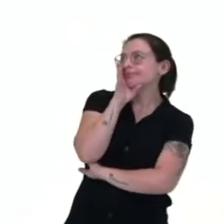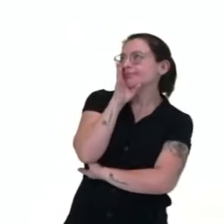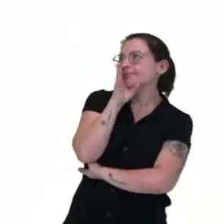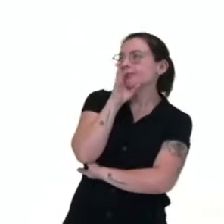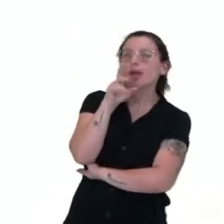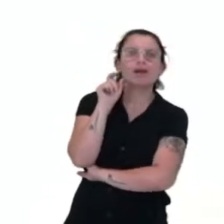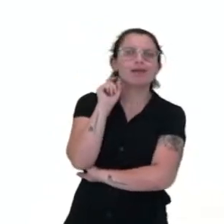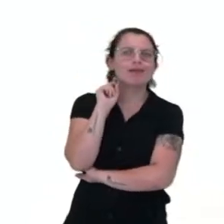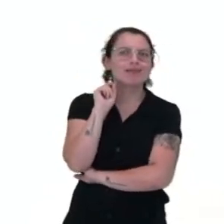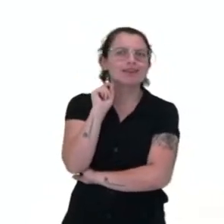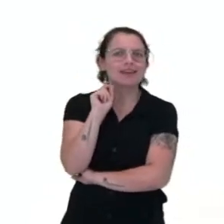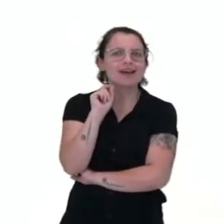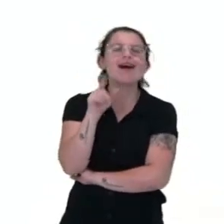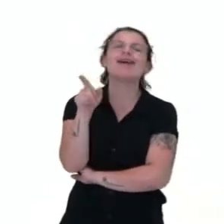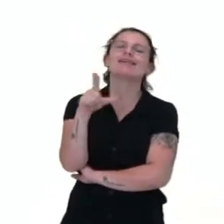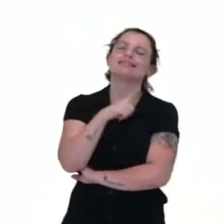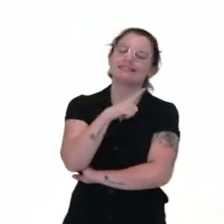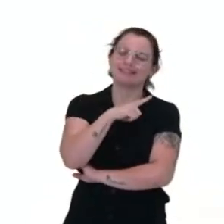ele está ali